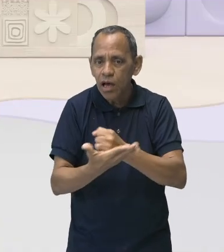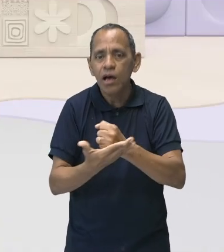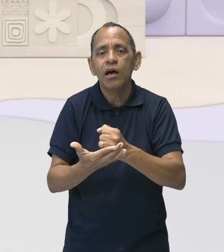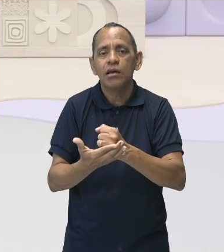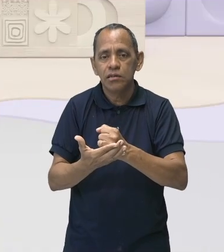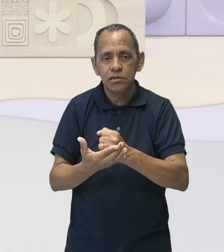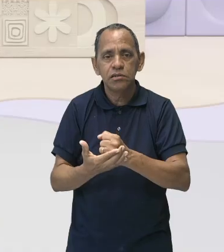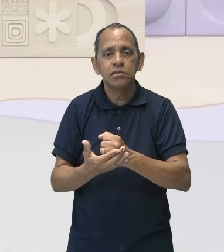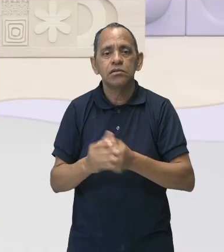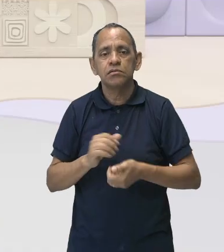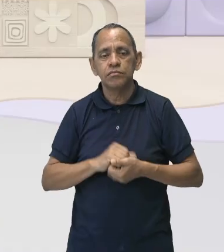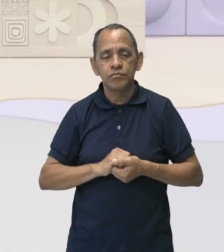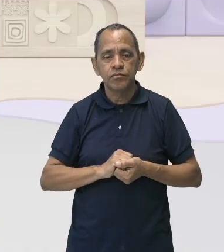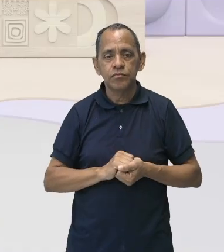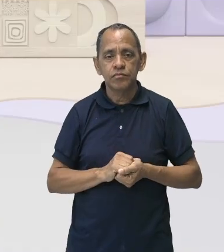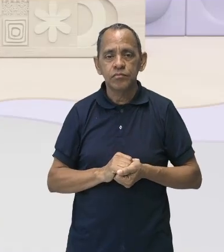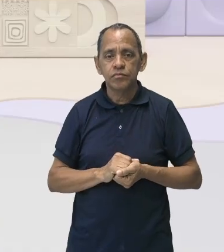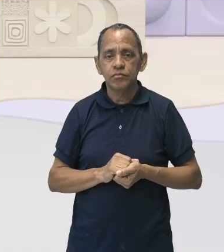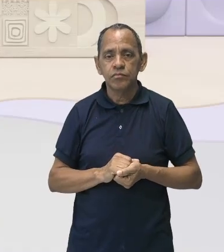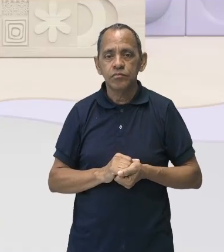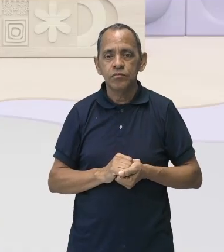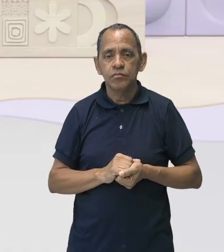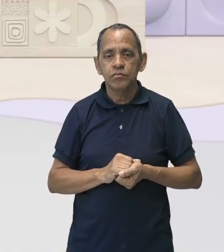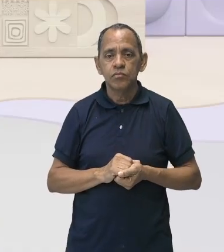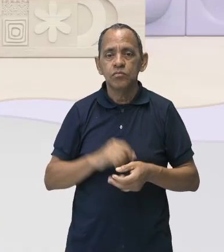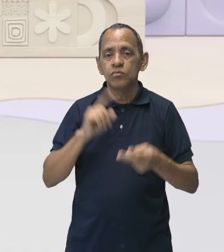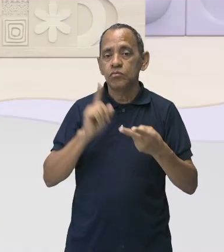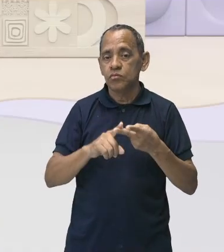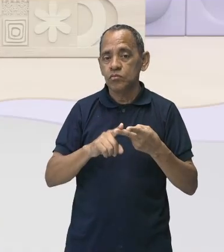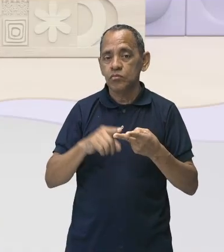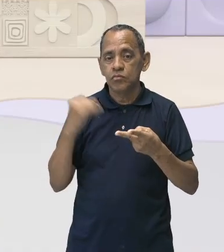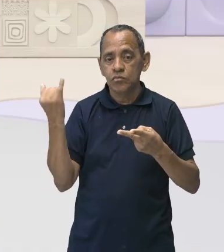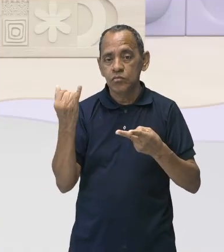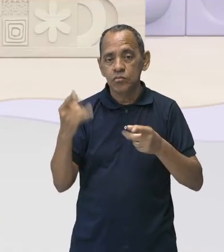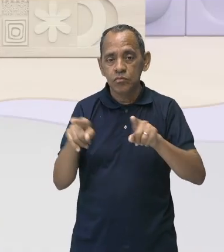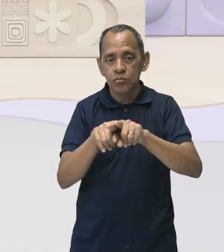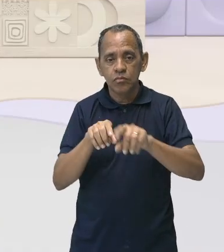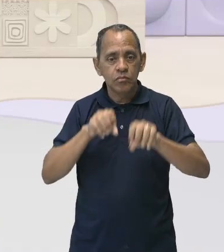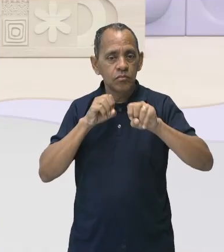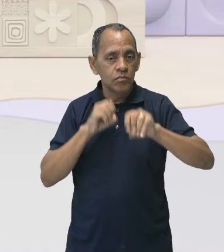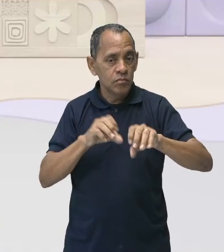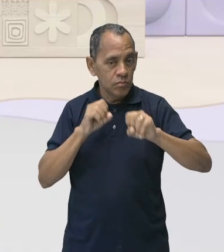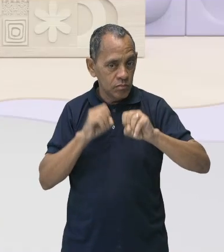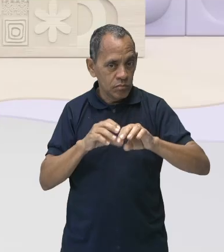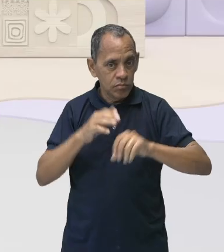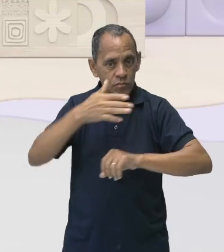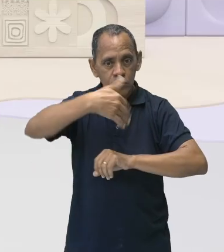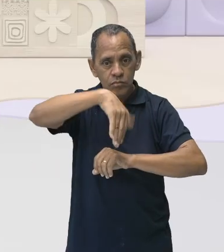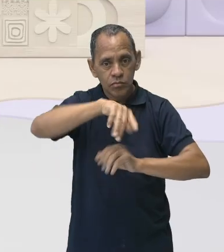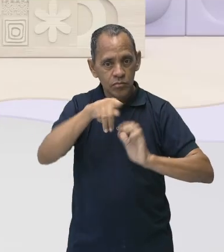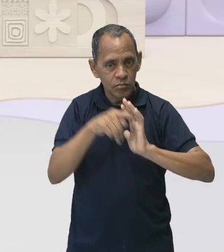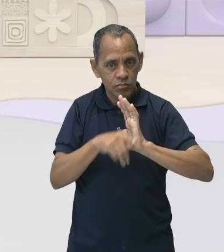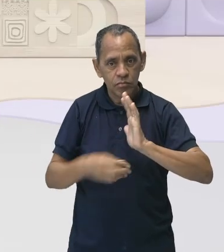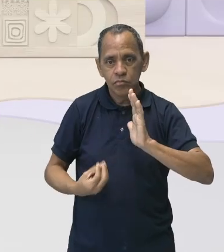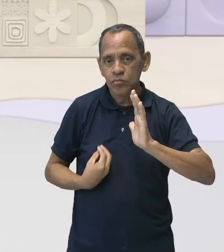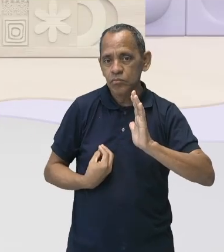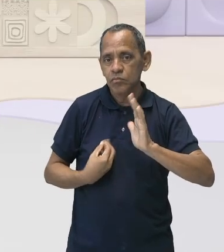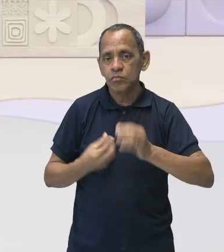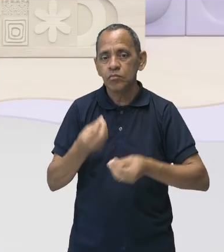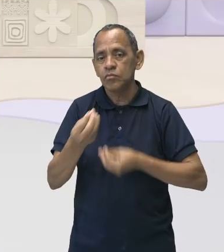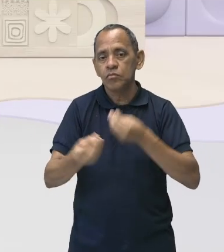para escolhas informadas. Segunda coisa muito importante, a educação no âmago do projeto de